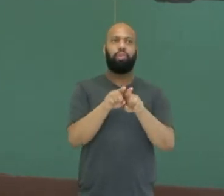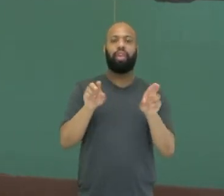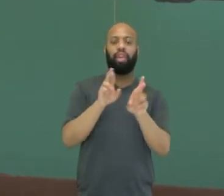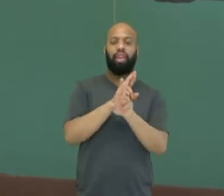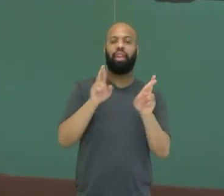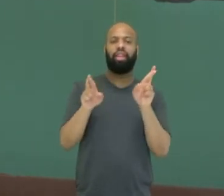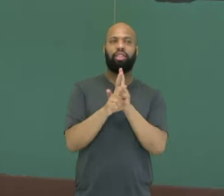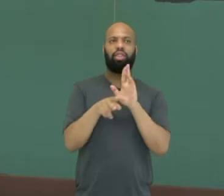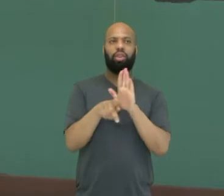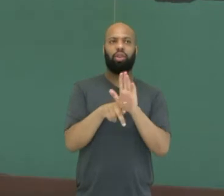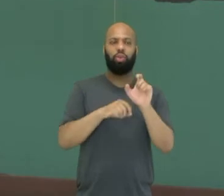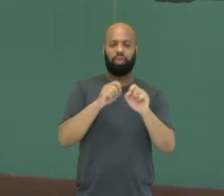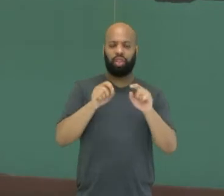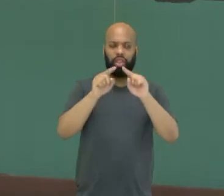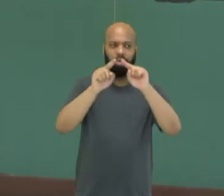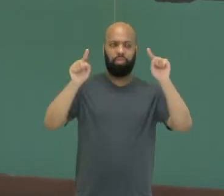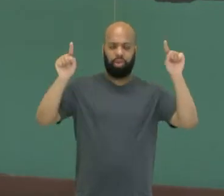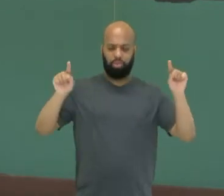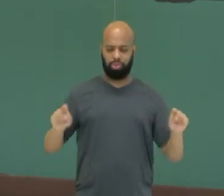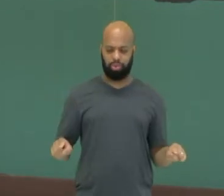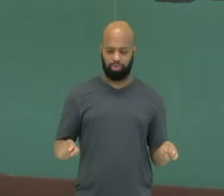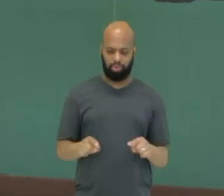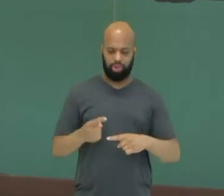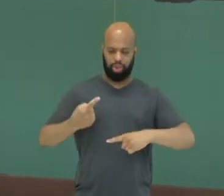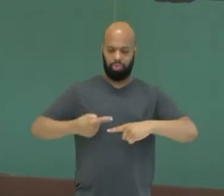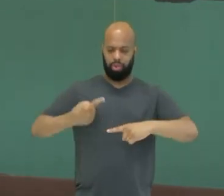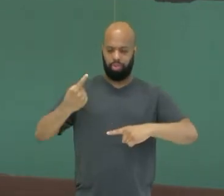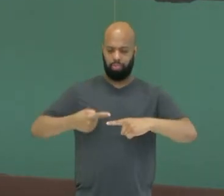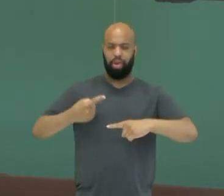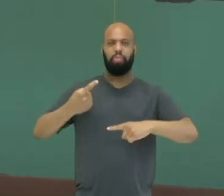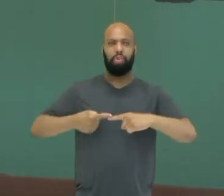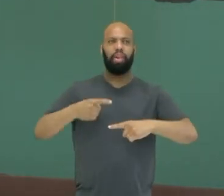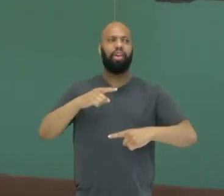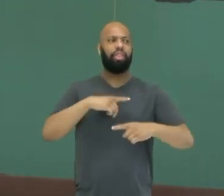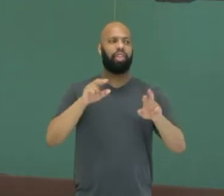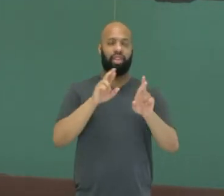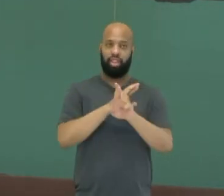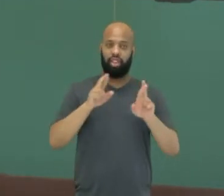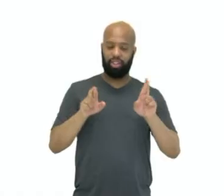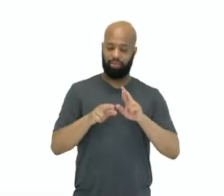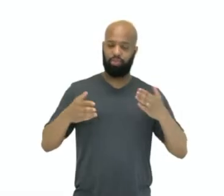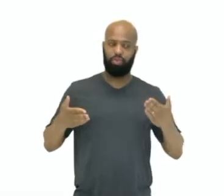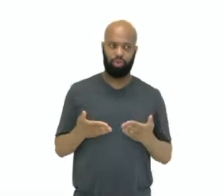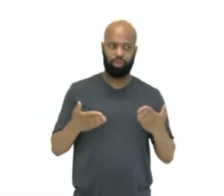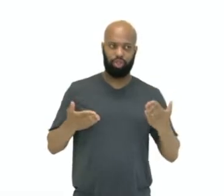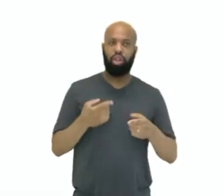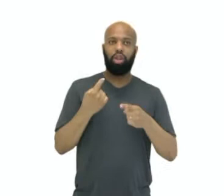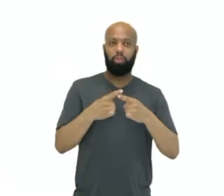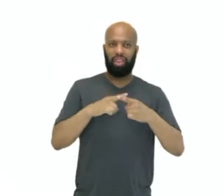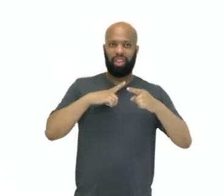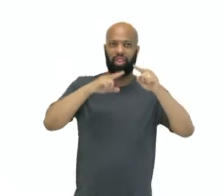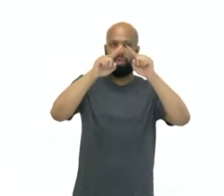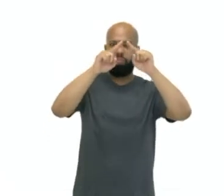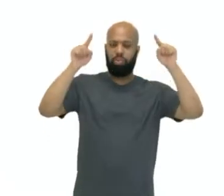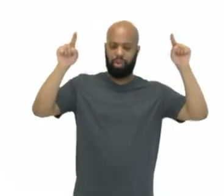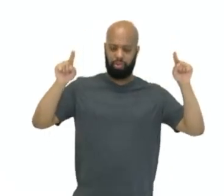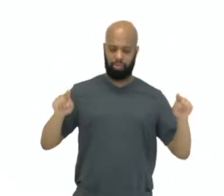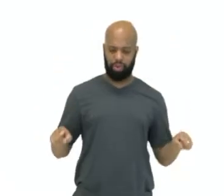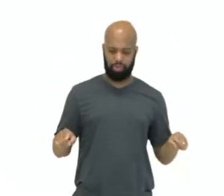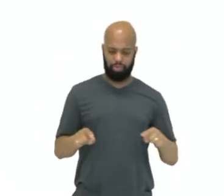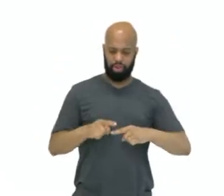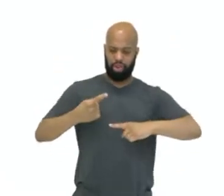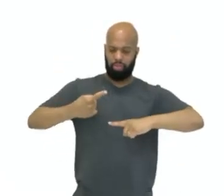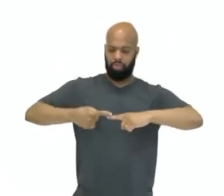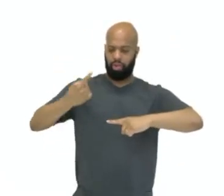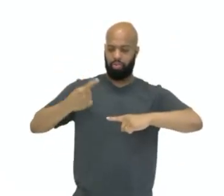circuito elétrico, você acredita? Tem tudo a ver com essa aula. Um circuito elétrico simples, então, é formado